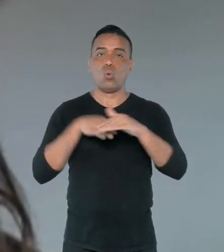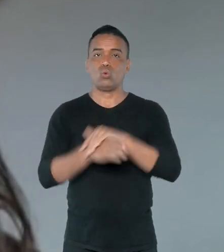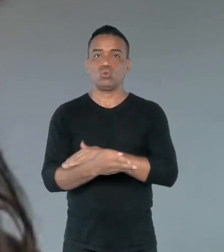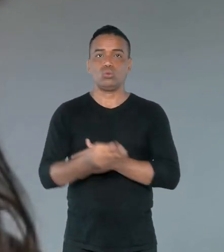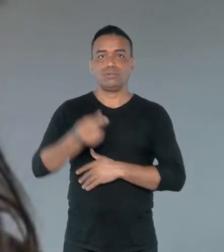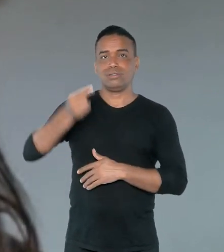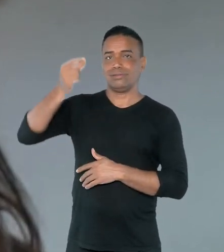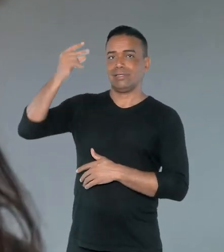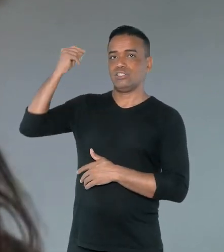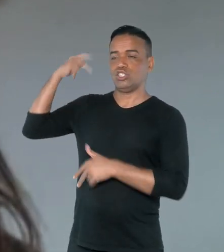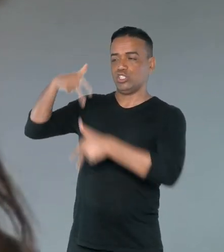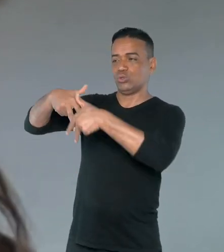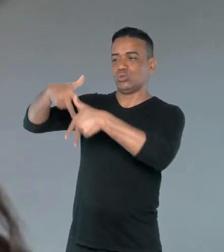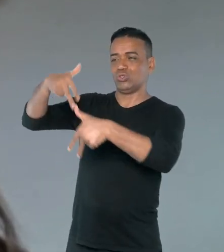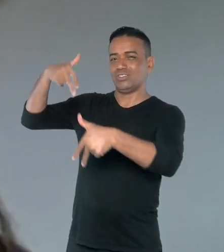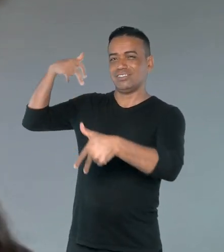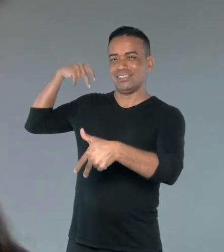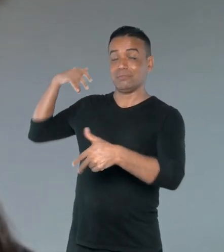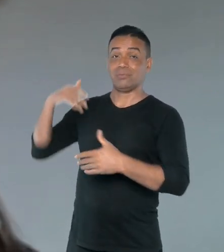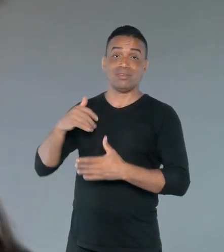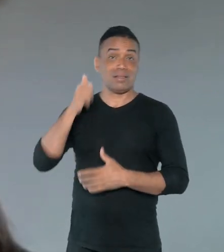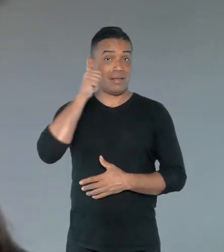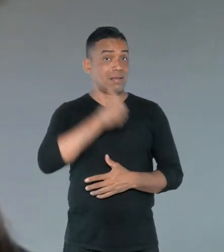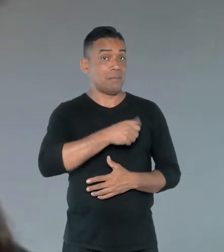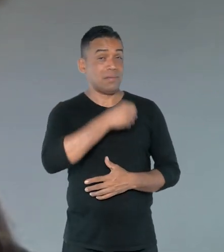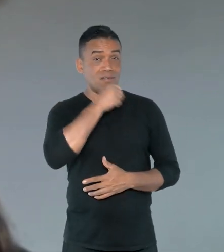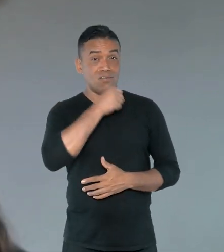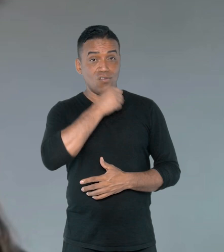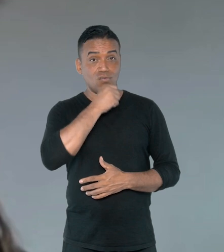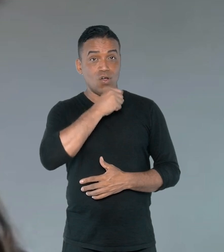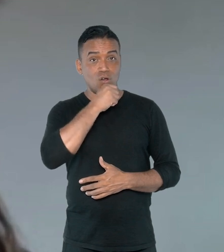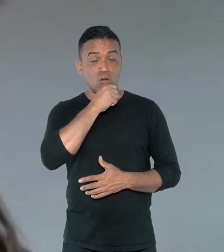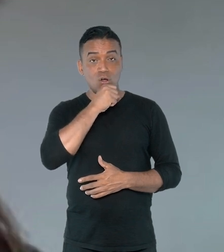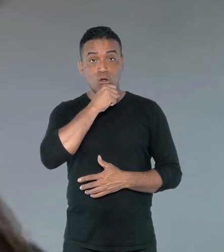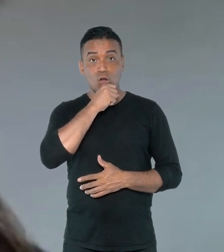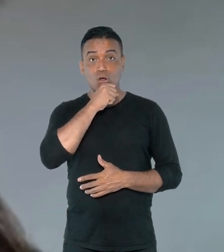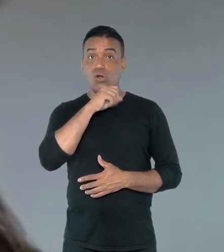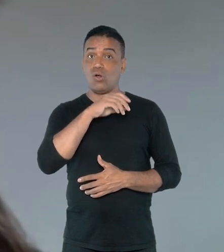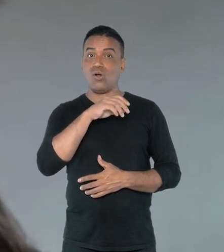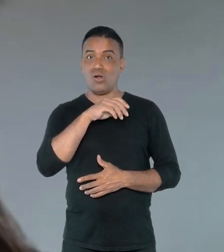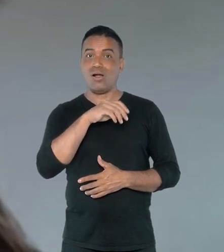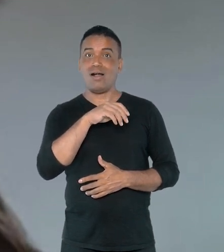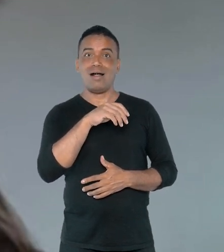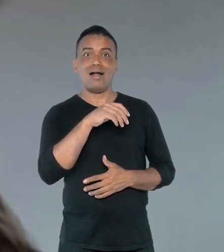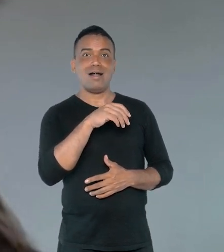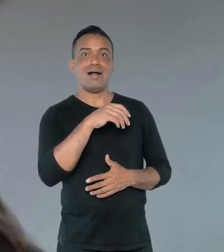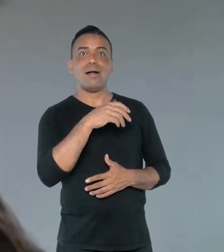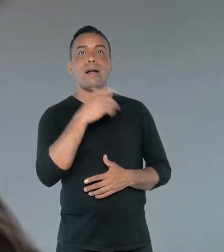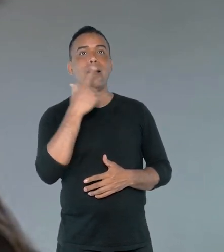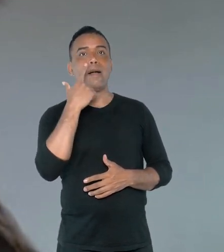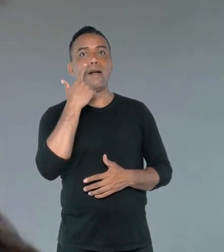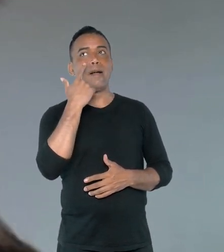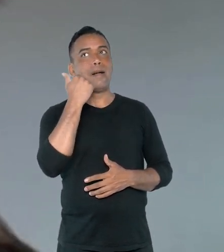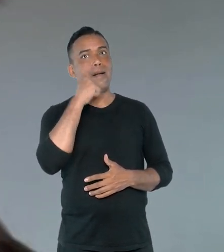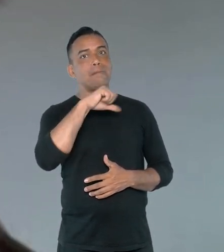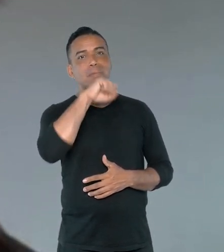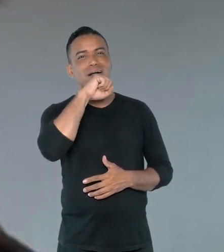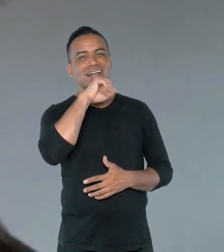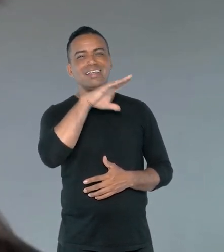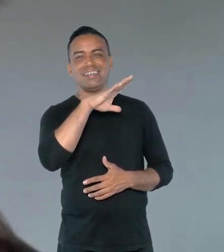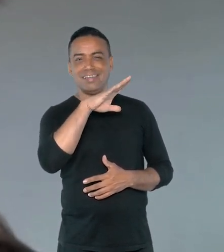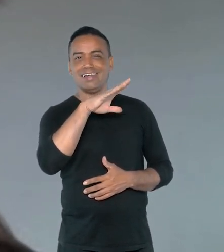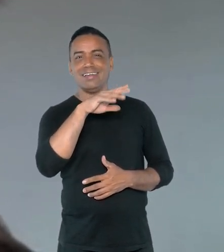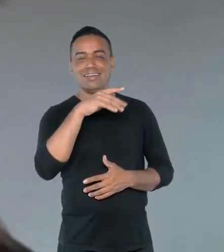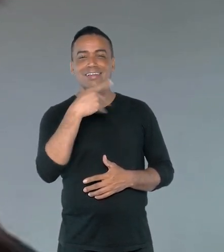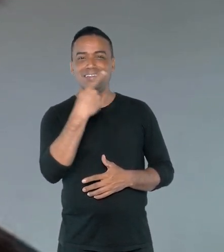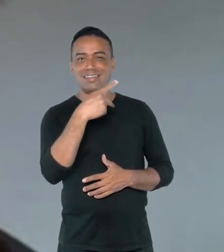dos antigos, né? Por exemplo, a minha avó materna, ela fala de um costume dos